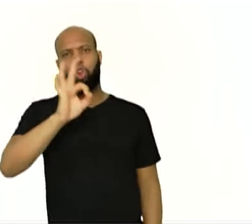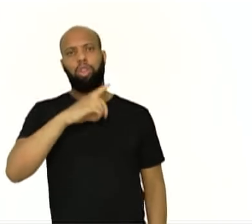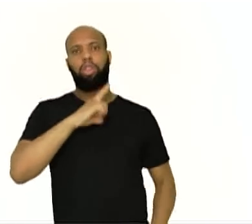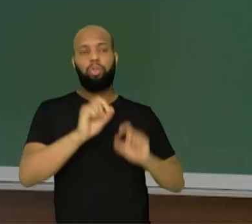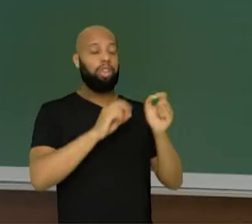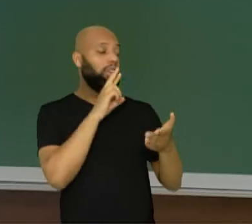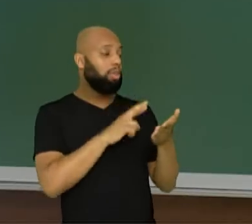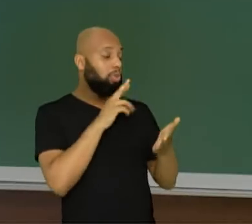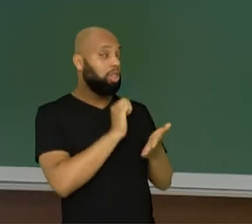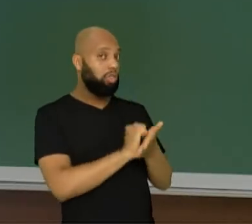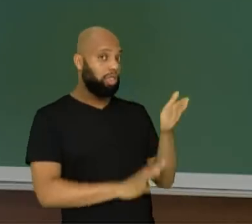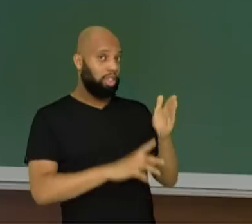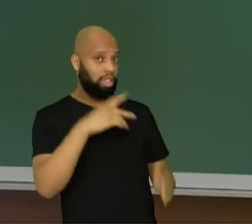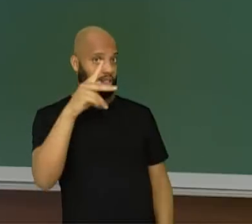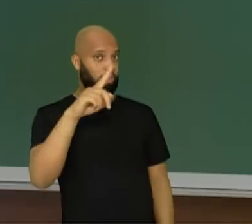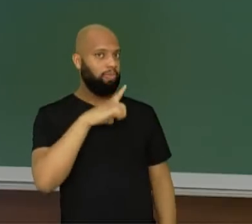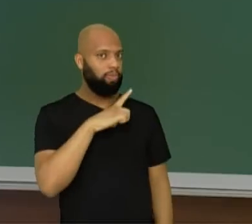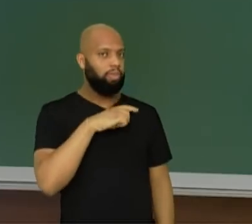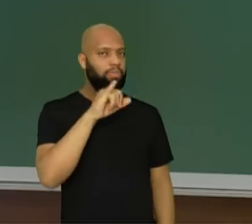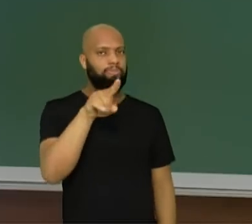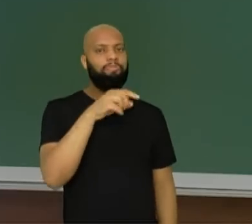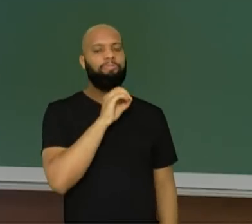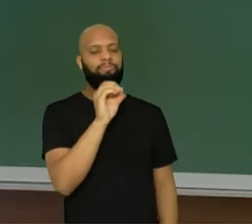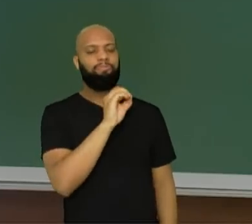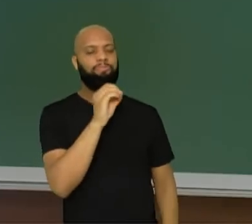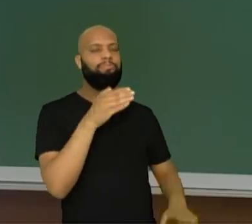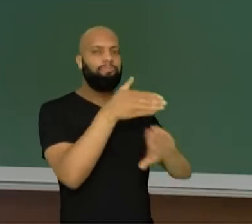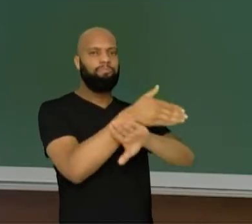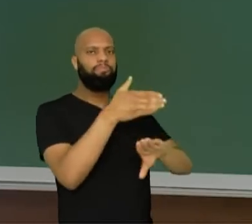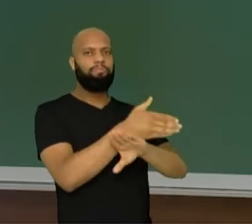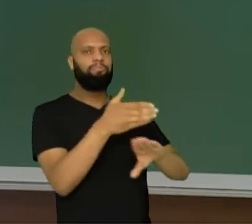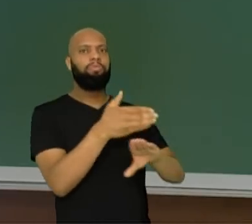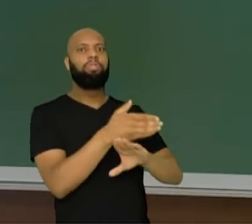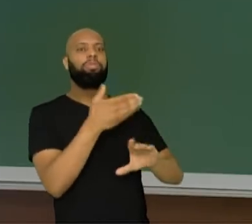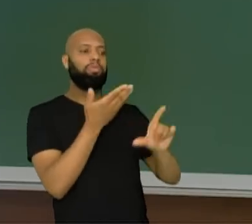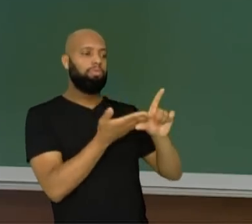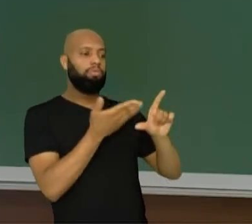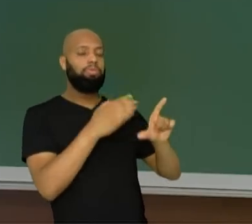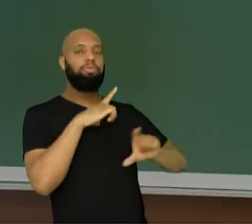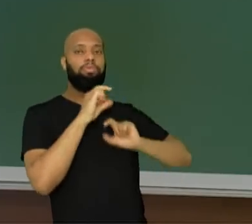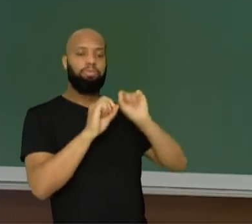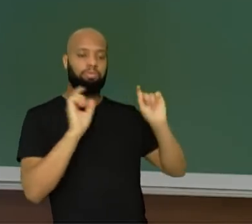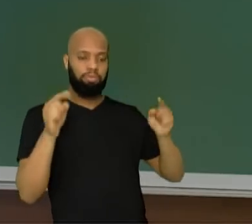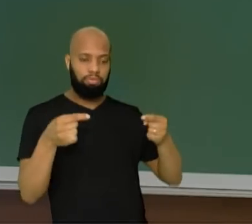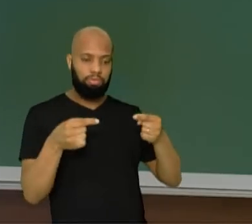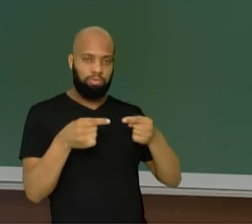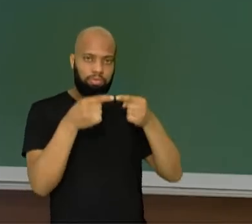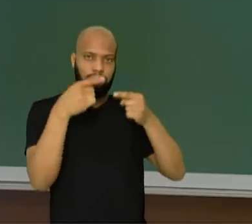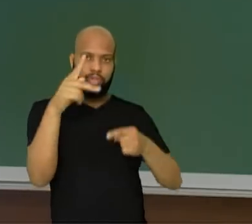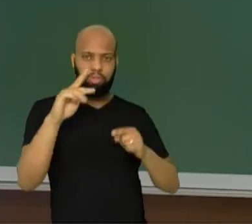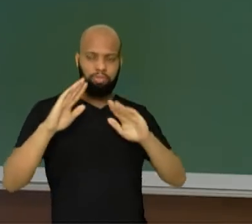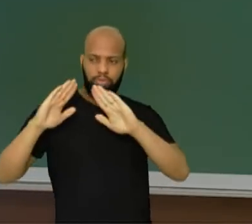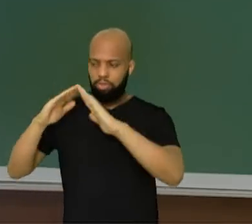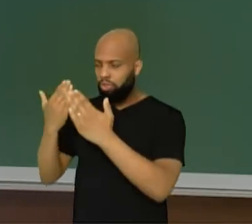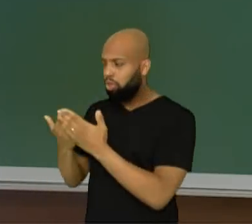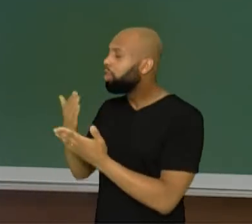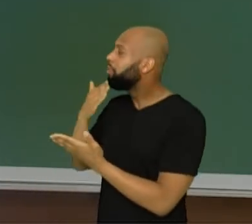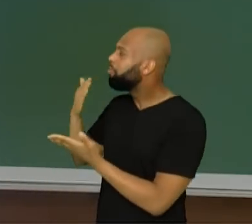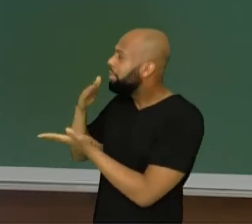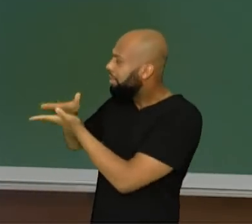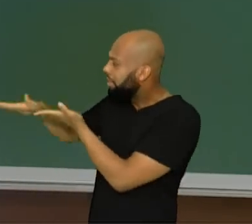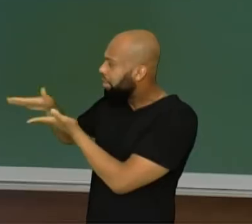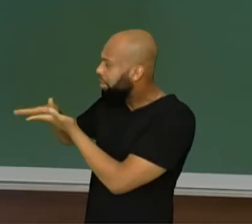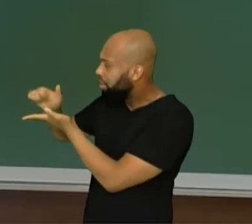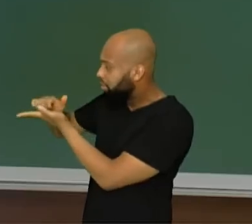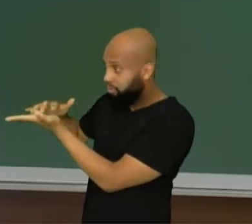de fazer suas atividades. Se você não acessa o Classroom, não esqueça de entrar em contato com a sua escola, pegar as